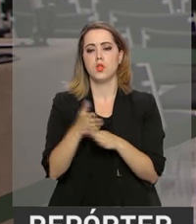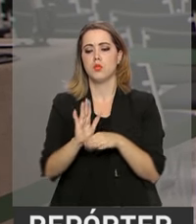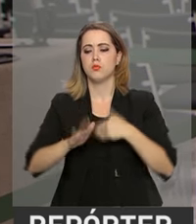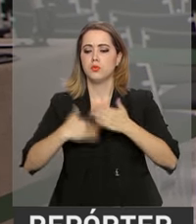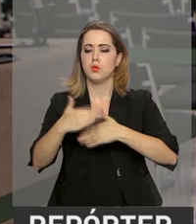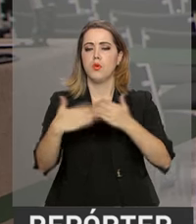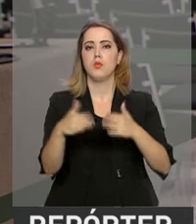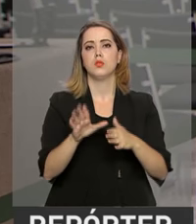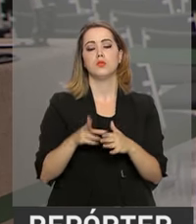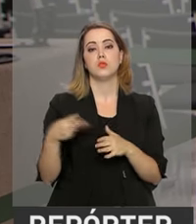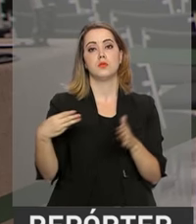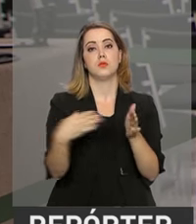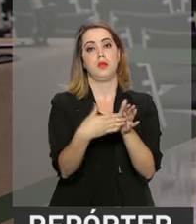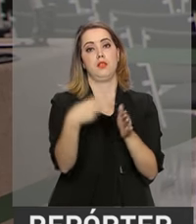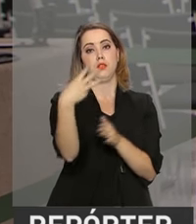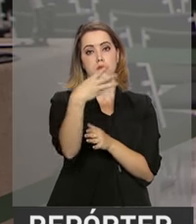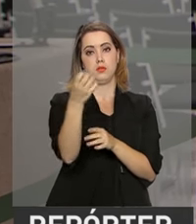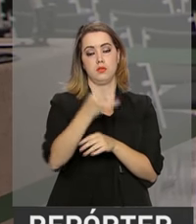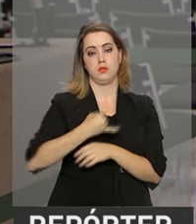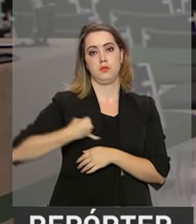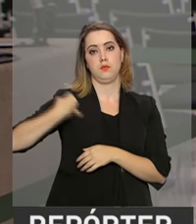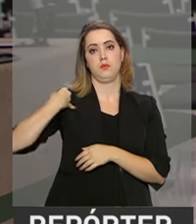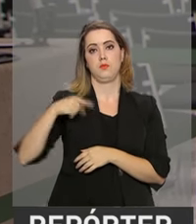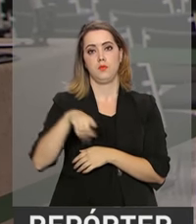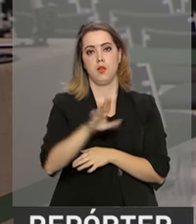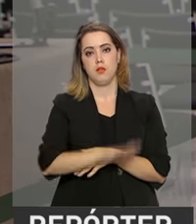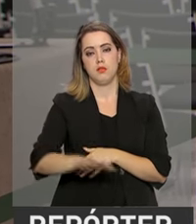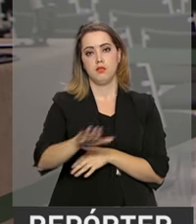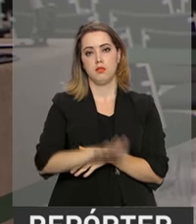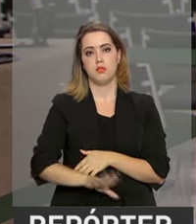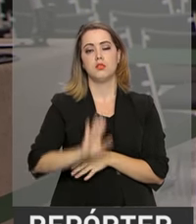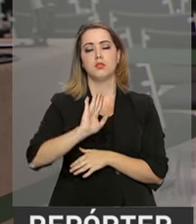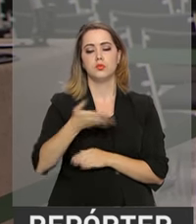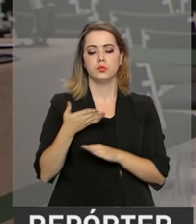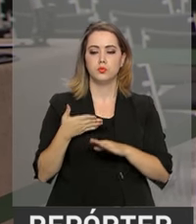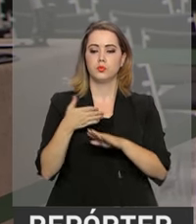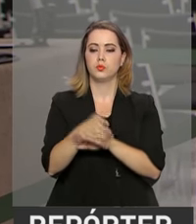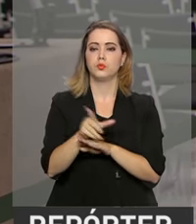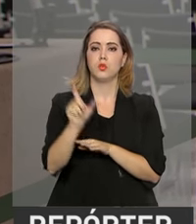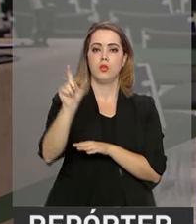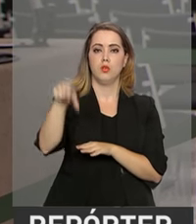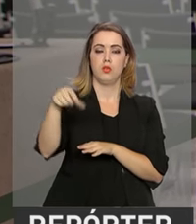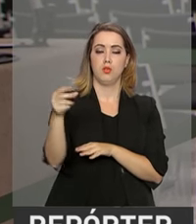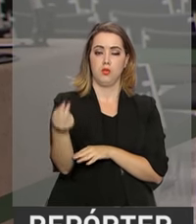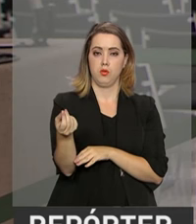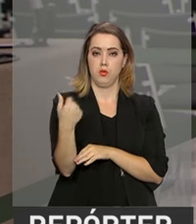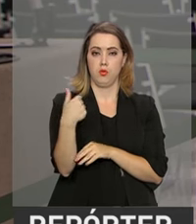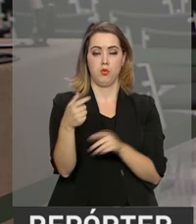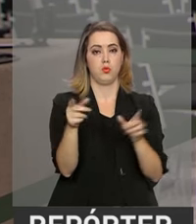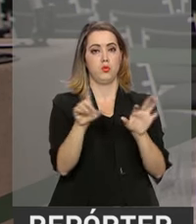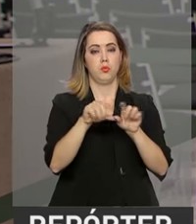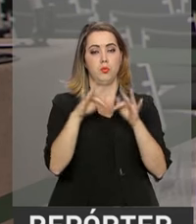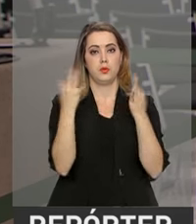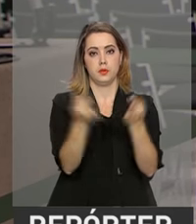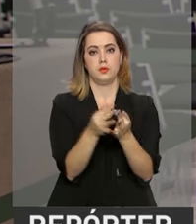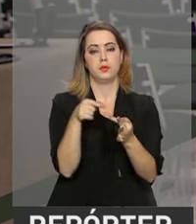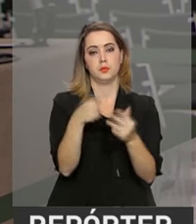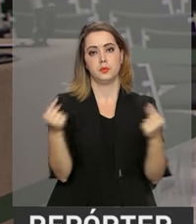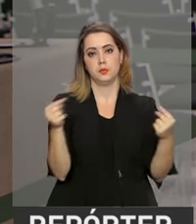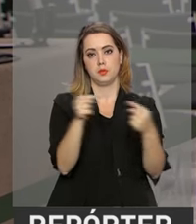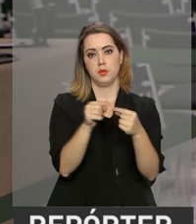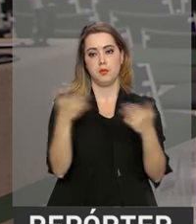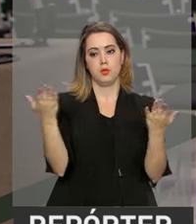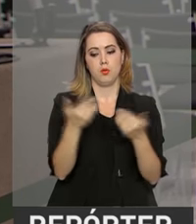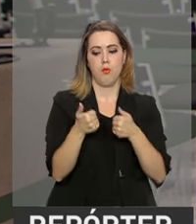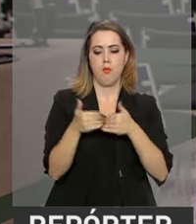crianças até os 3 anos de vida. Essas crianças já fazem parte do Bolsa Família e a meta do Criança Feliz é